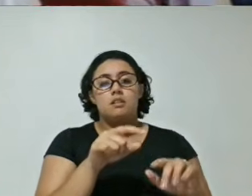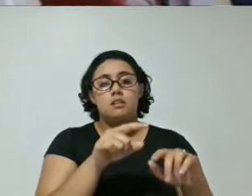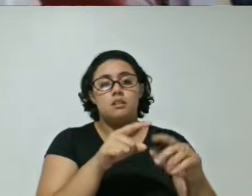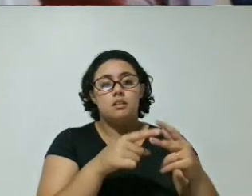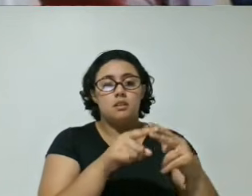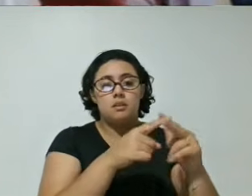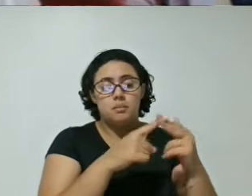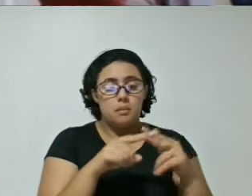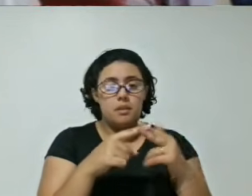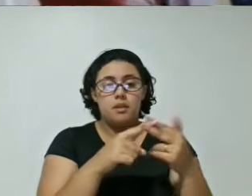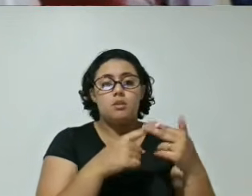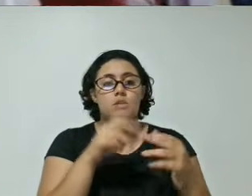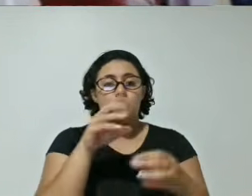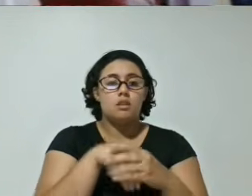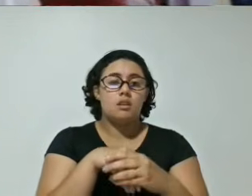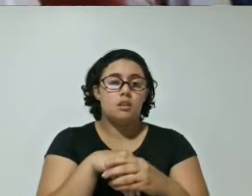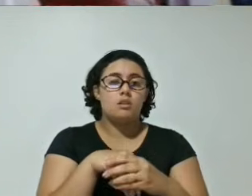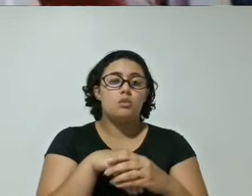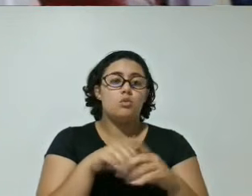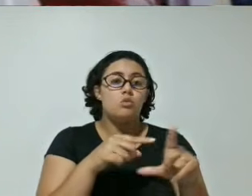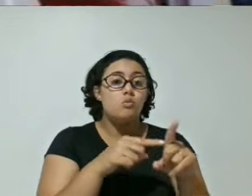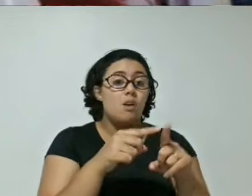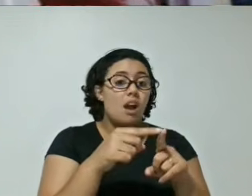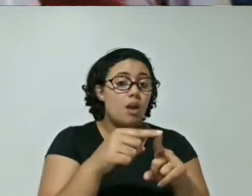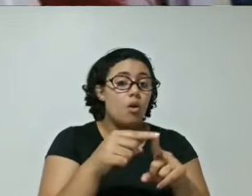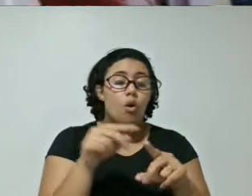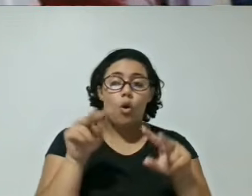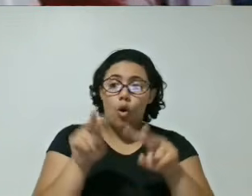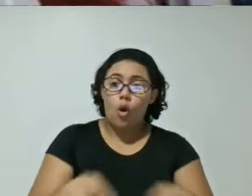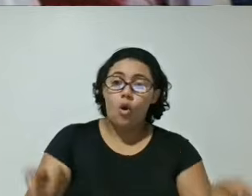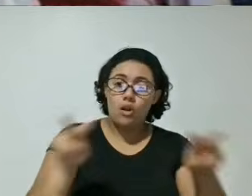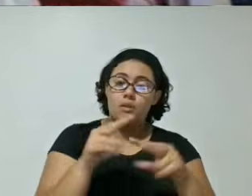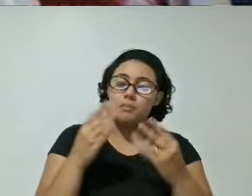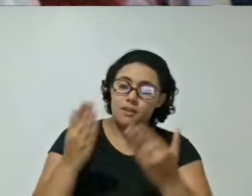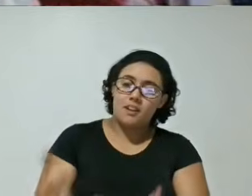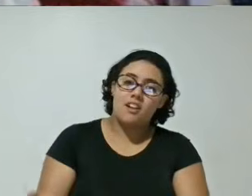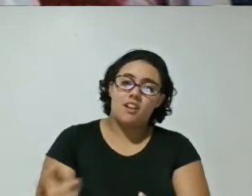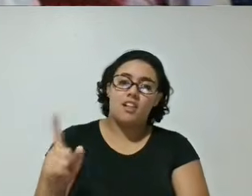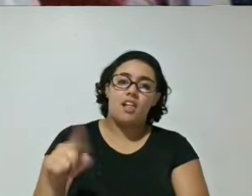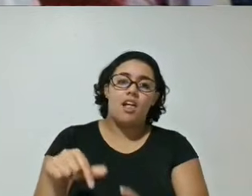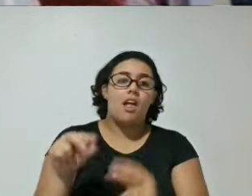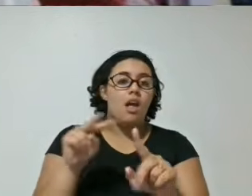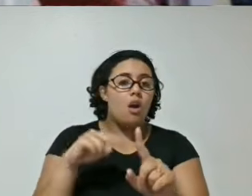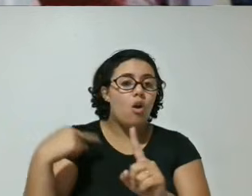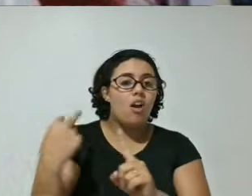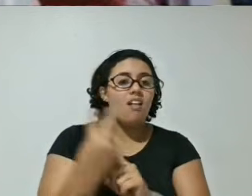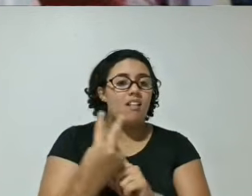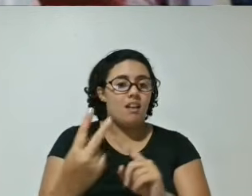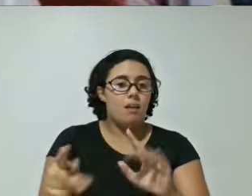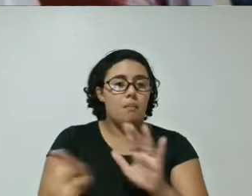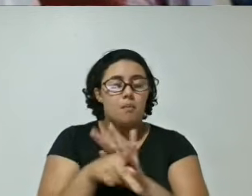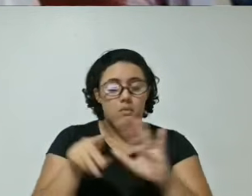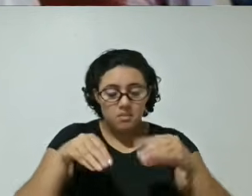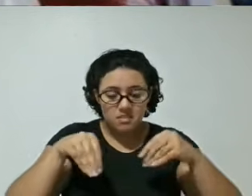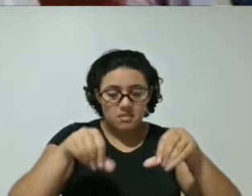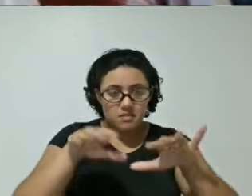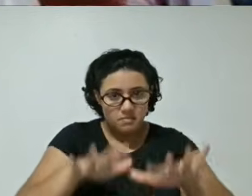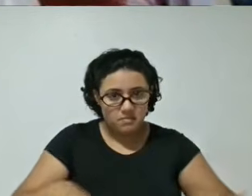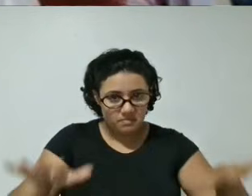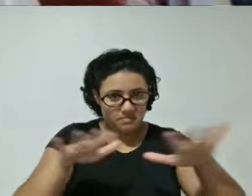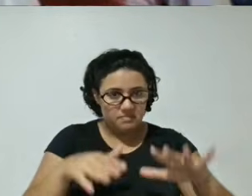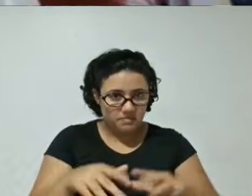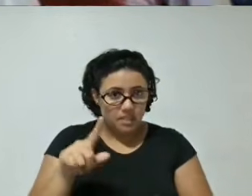Da cidade. Né, olhando para tendo esse olhar para os seus territórios. Então, é fundamental que se